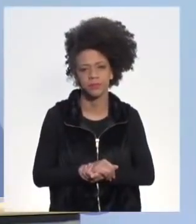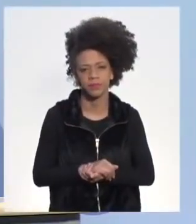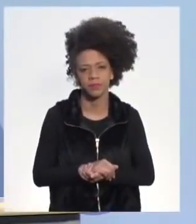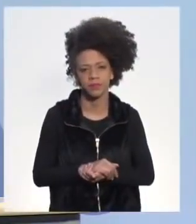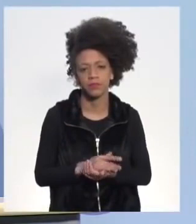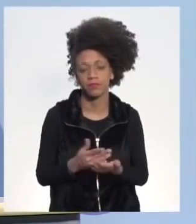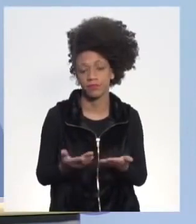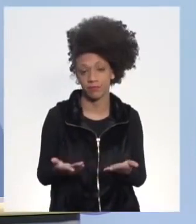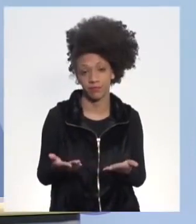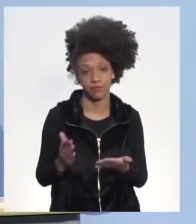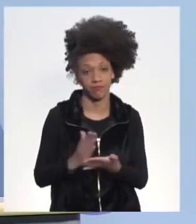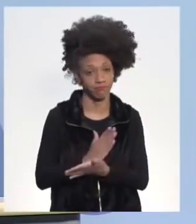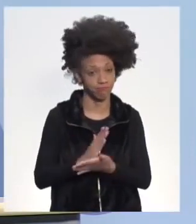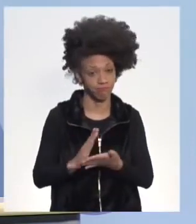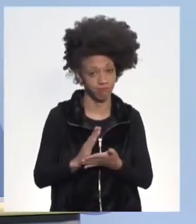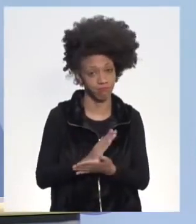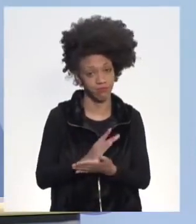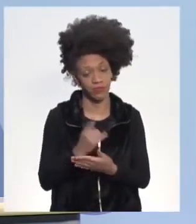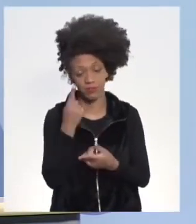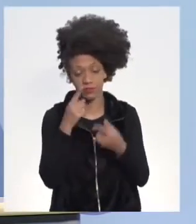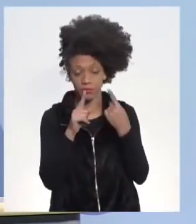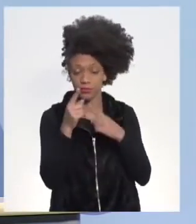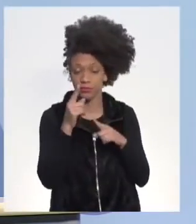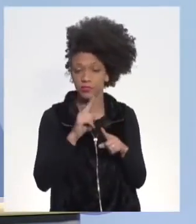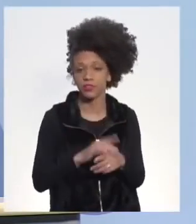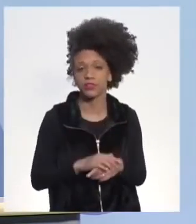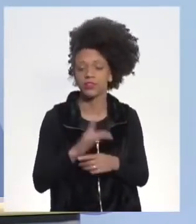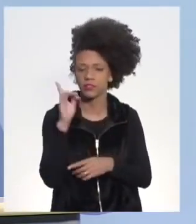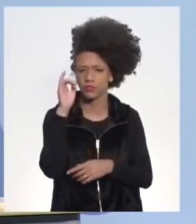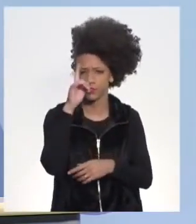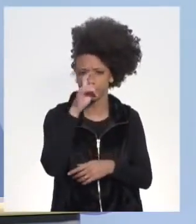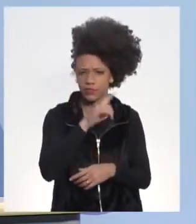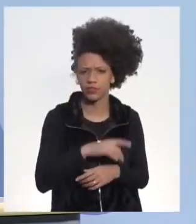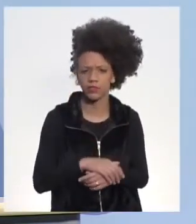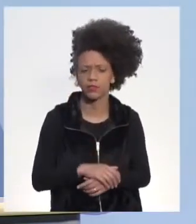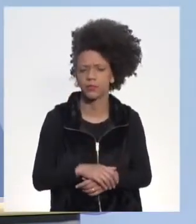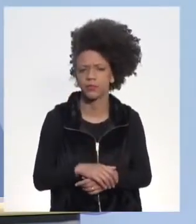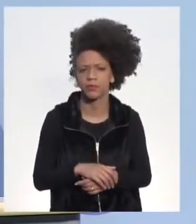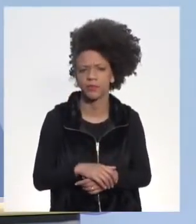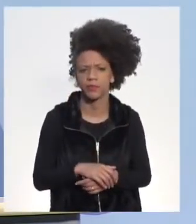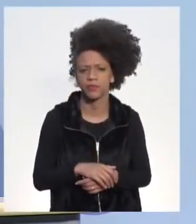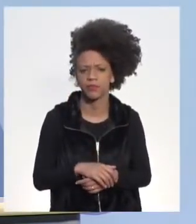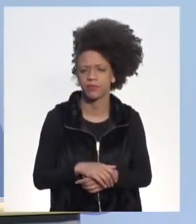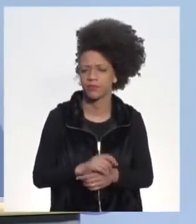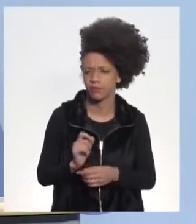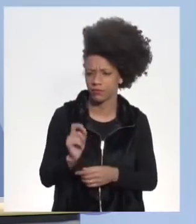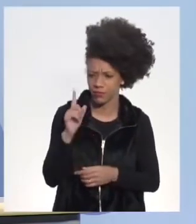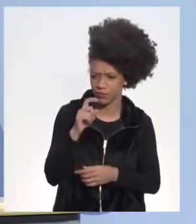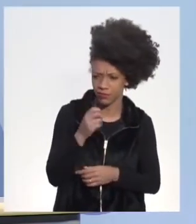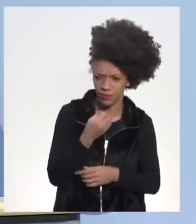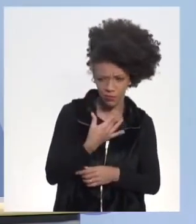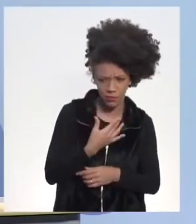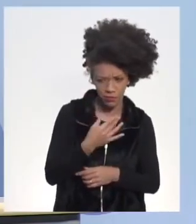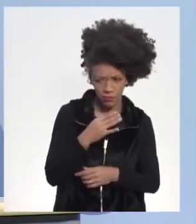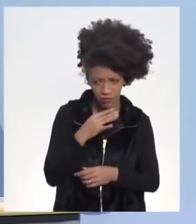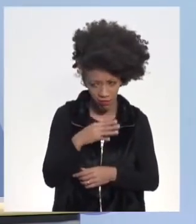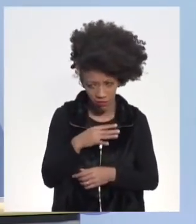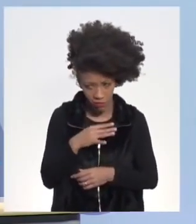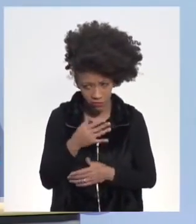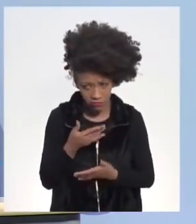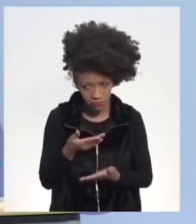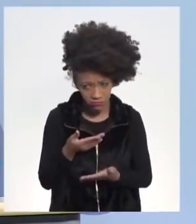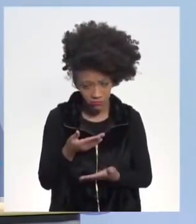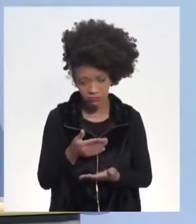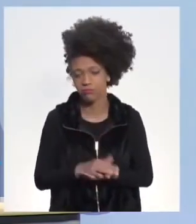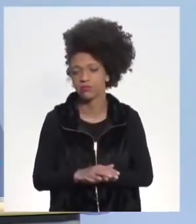mano, eles estão divididos. Aqui tá difícil. Tá difícil, é bom ou é ruim? Então, eles ficaram